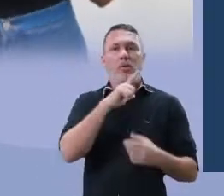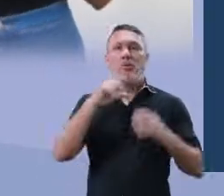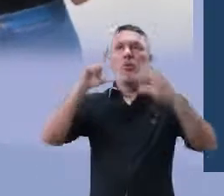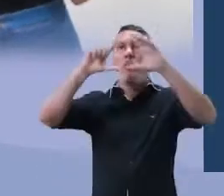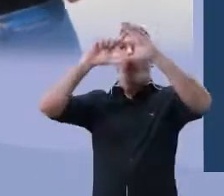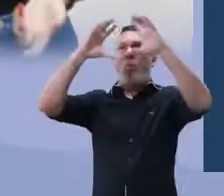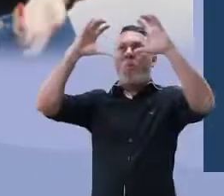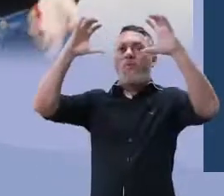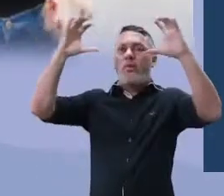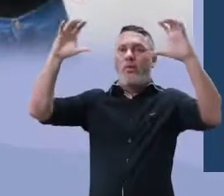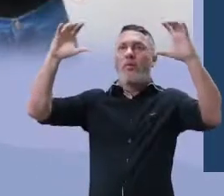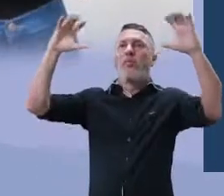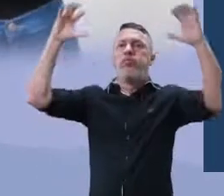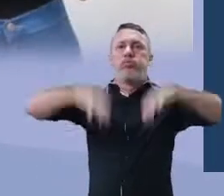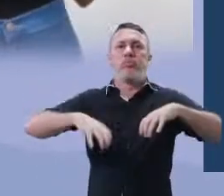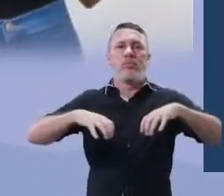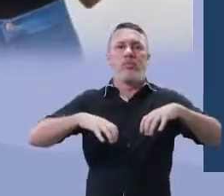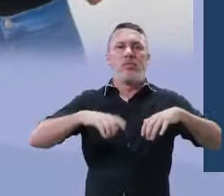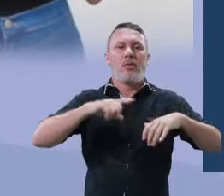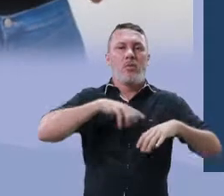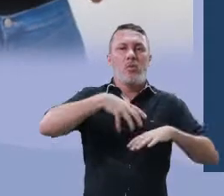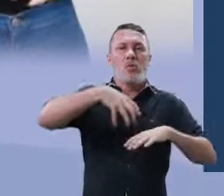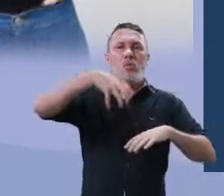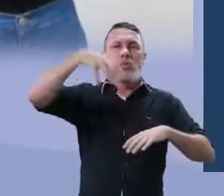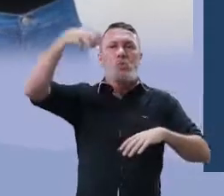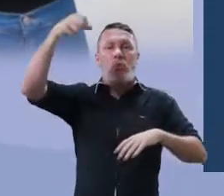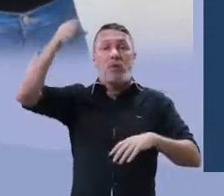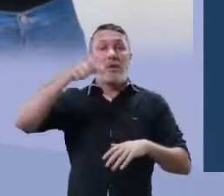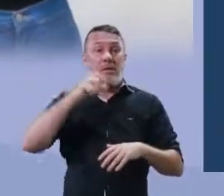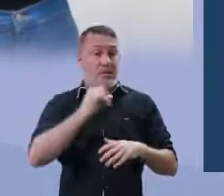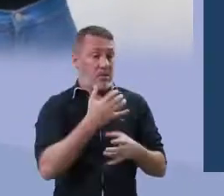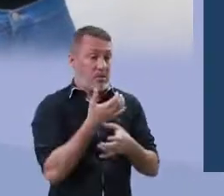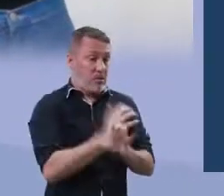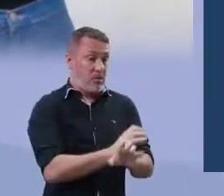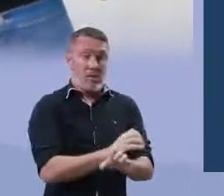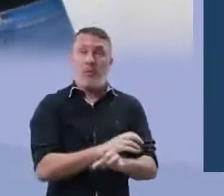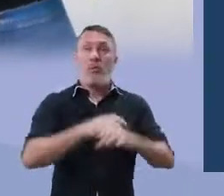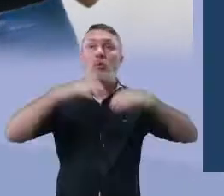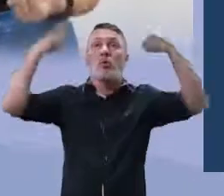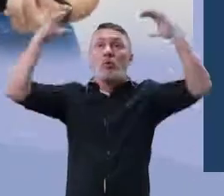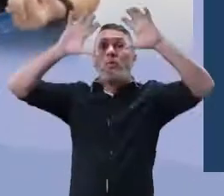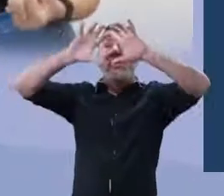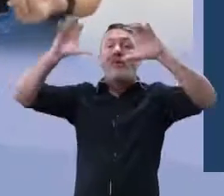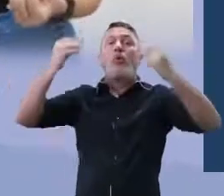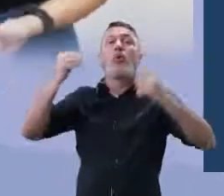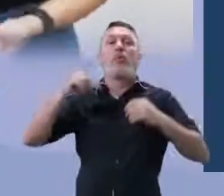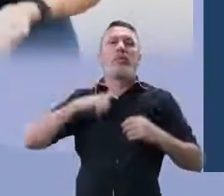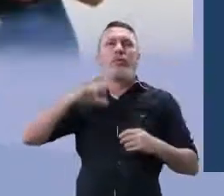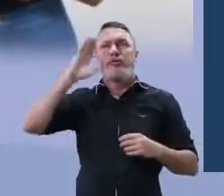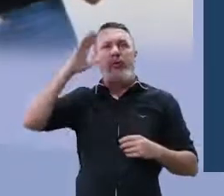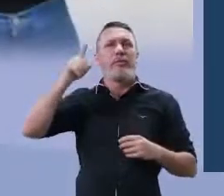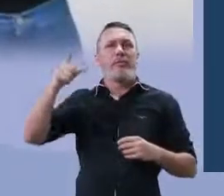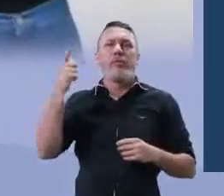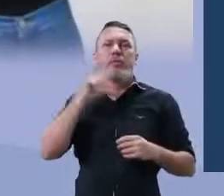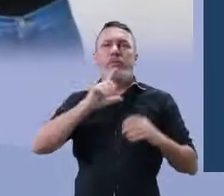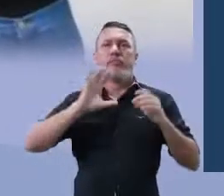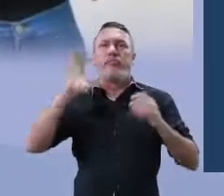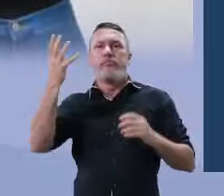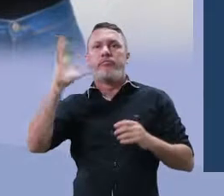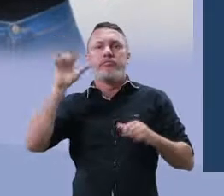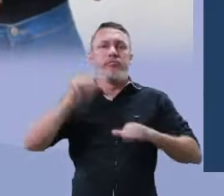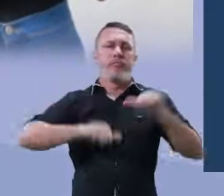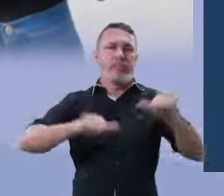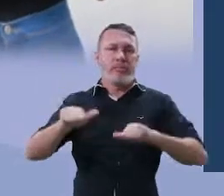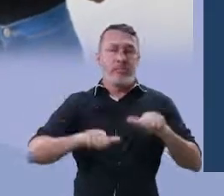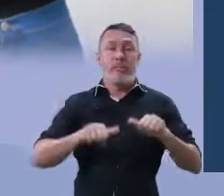água, contribuindo para a formação das nuvens e, consequentemente, das chuvas. Então, com a destruição, a gente acaba influenciando